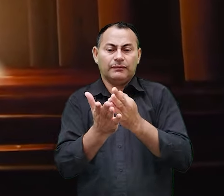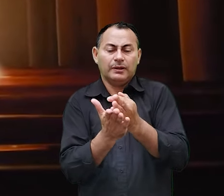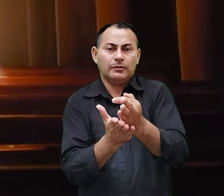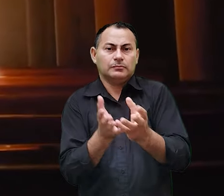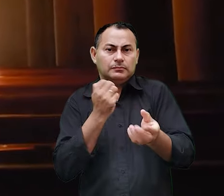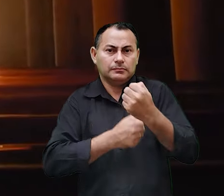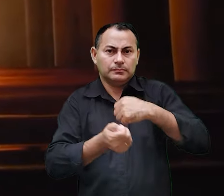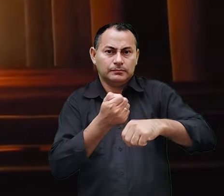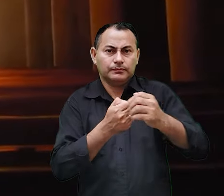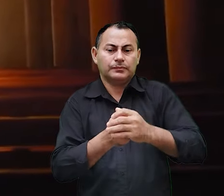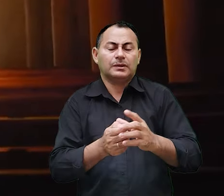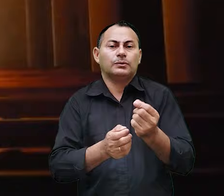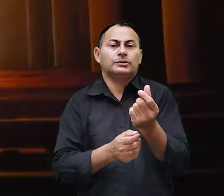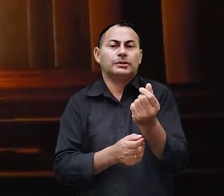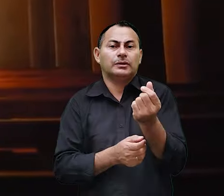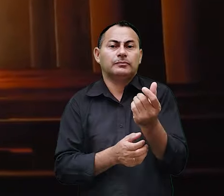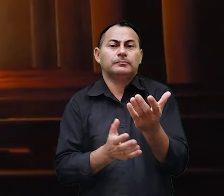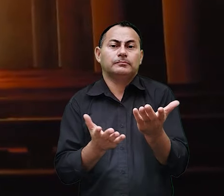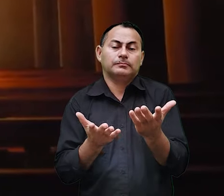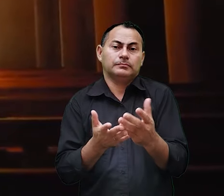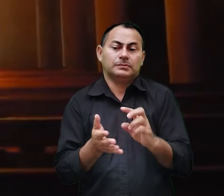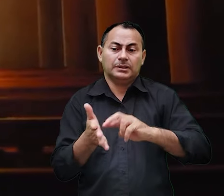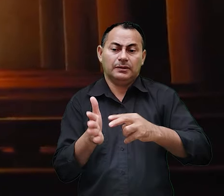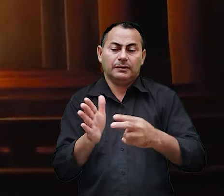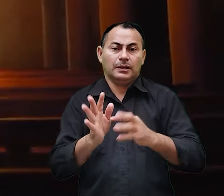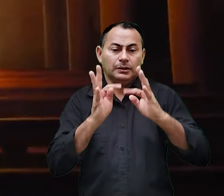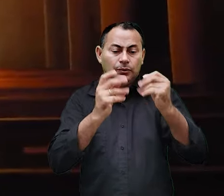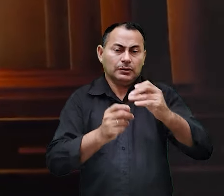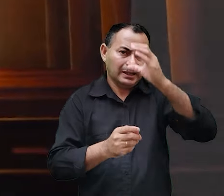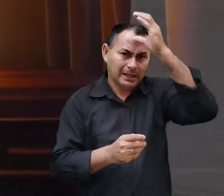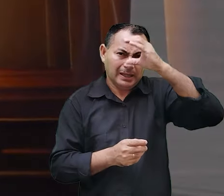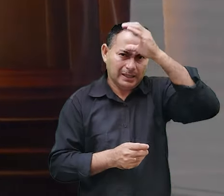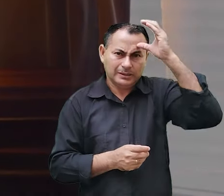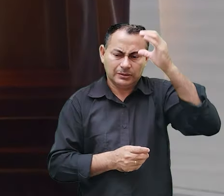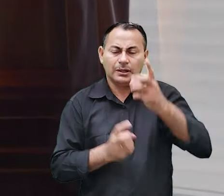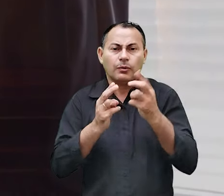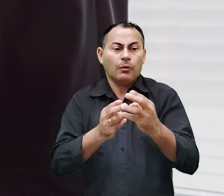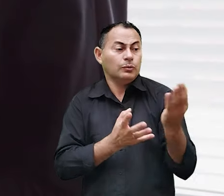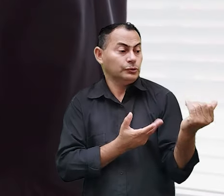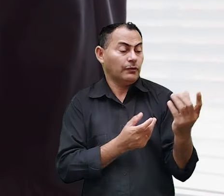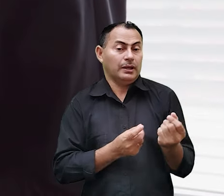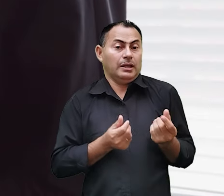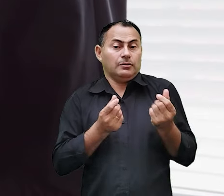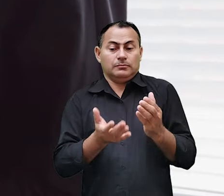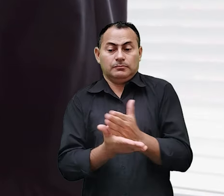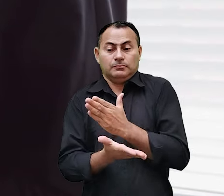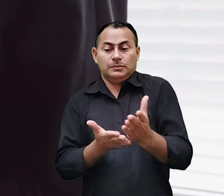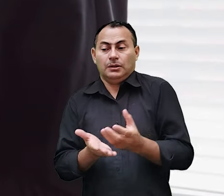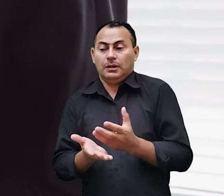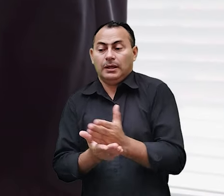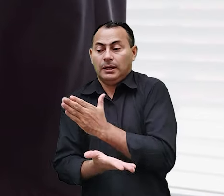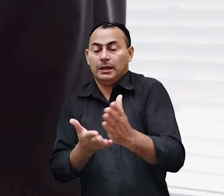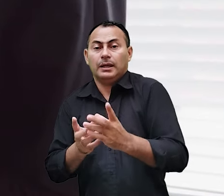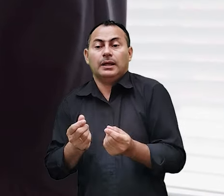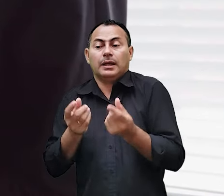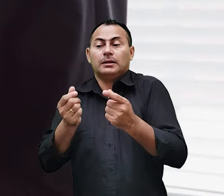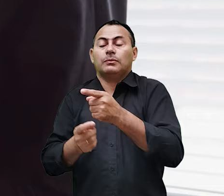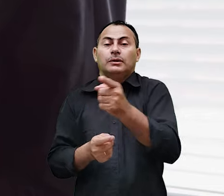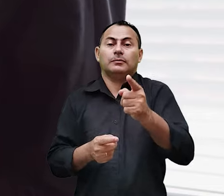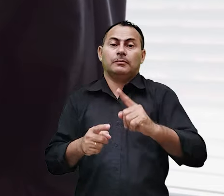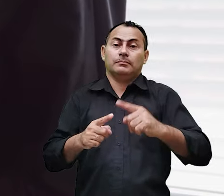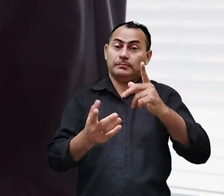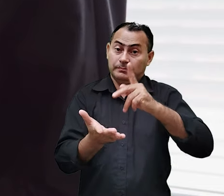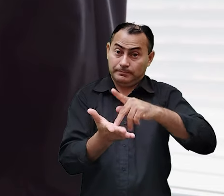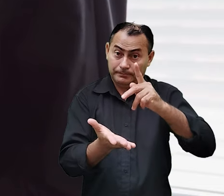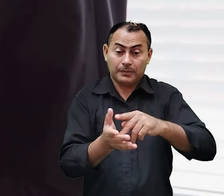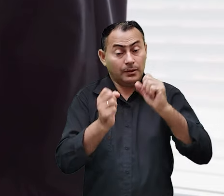espiritualmente se não formos fiéis na administração do dinheiro. Isso não quer dizer que todo crente tem que ser como o jovem rico e distribuir todas as suas